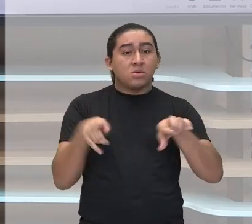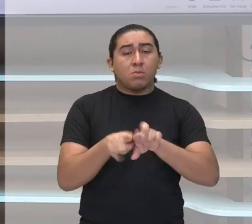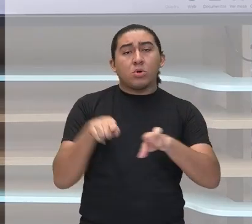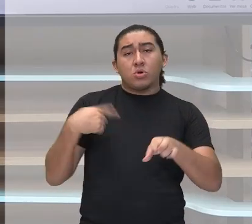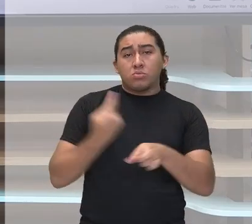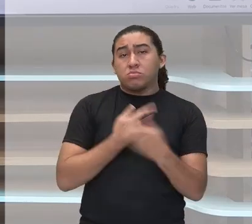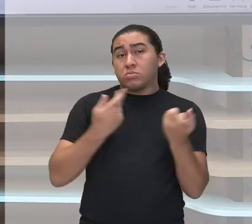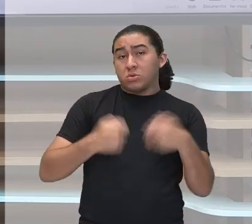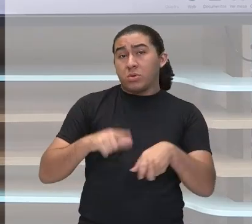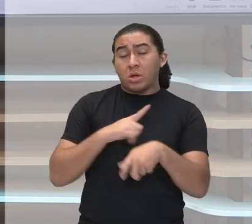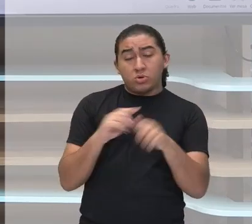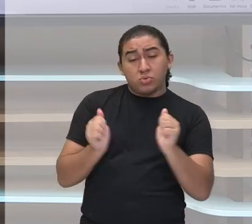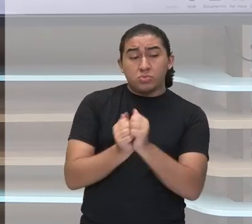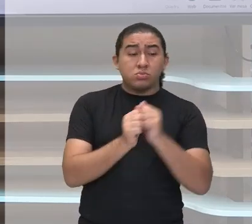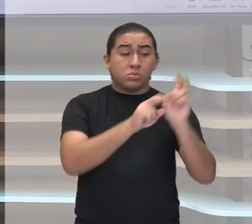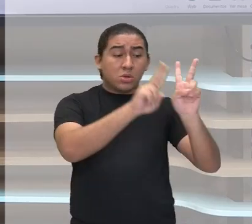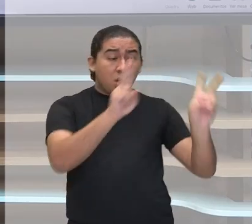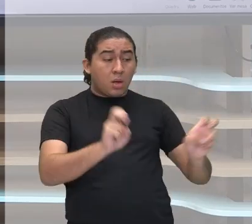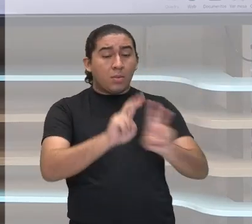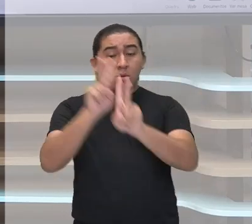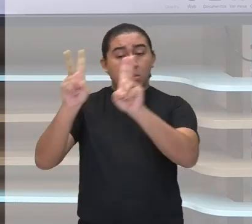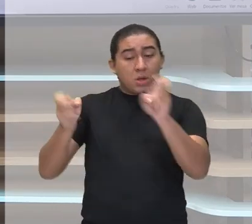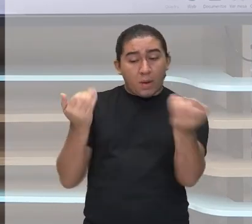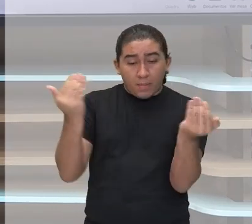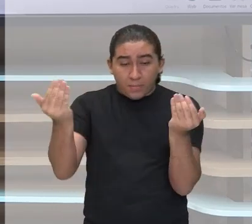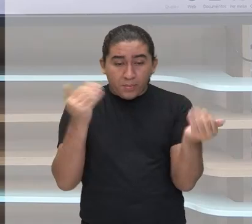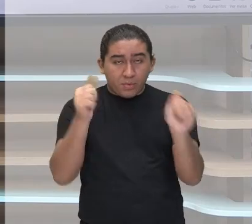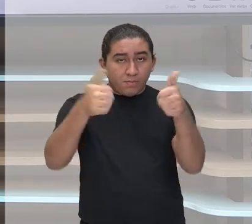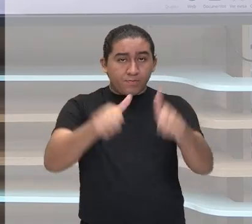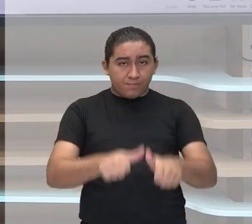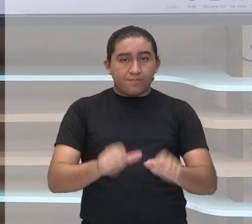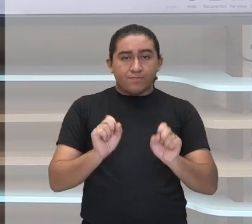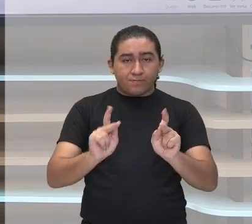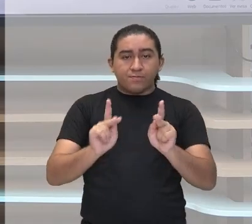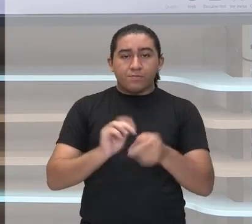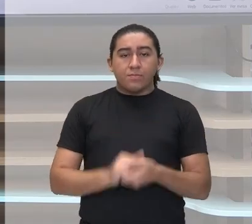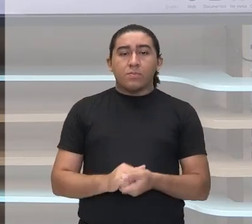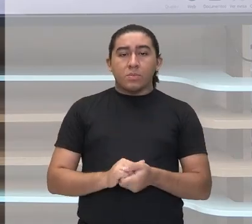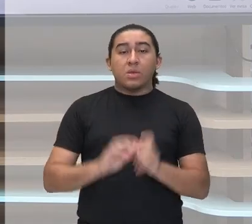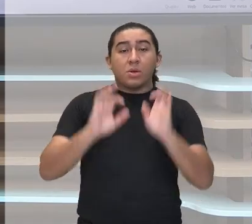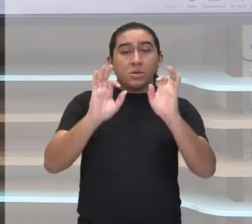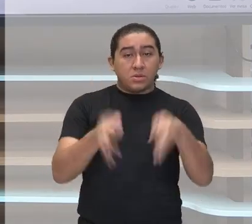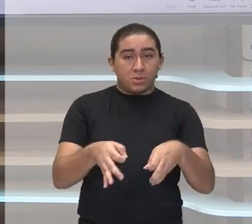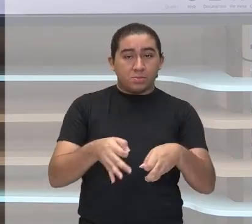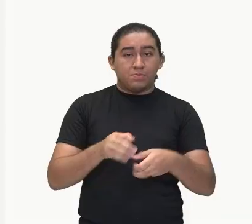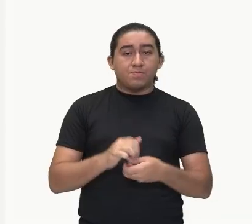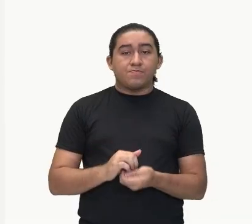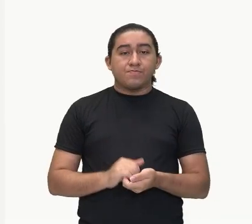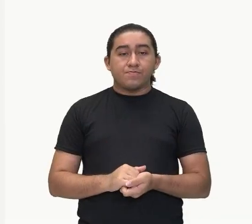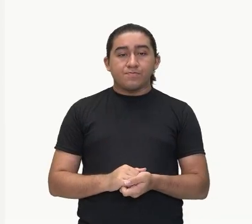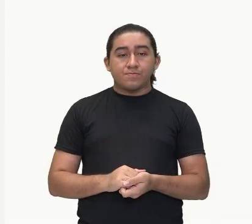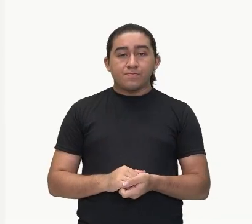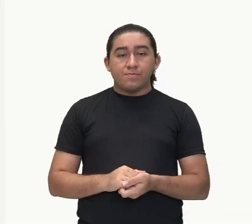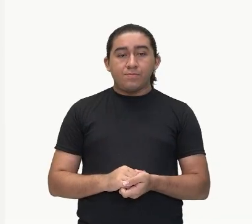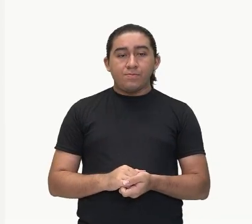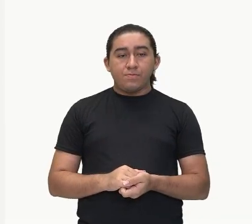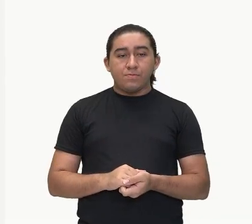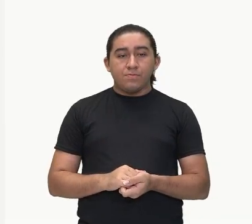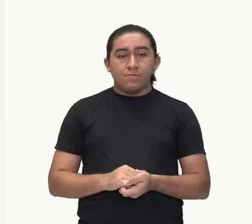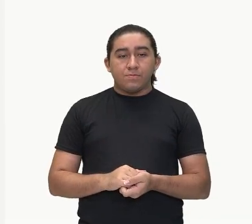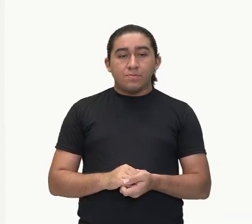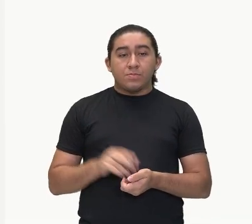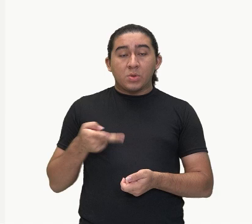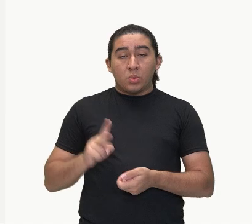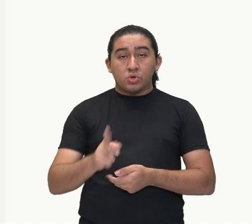prefere trabalhar os dois estilos juntos. Só que o realismo, veja que ele